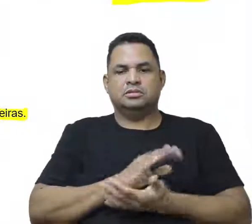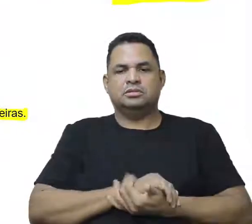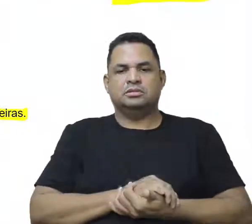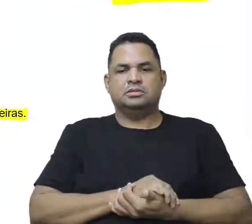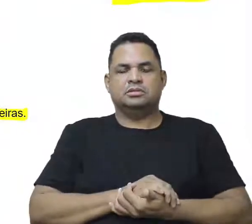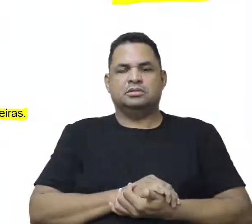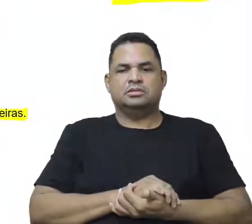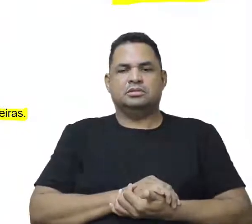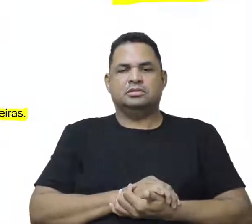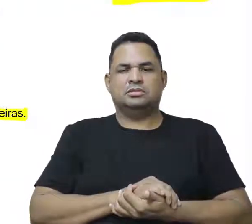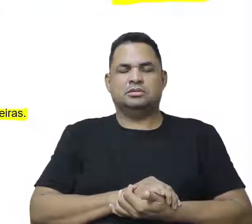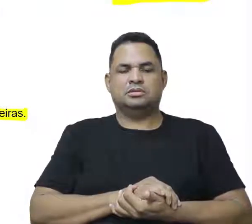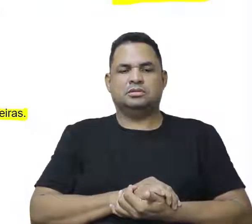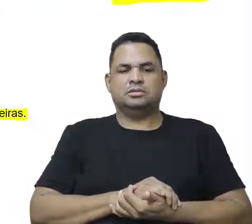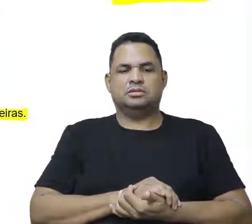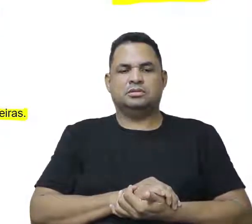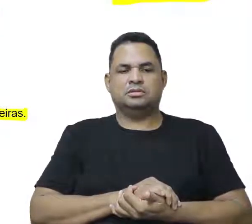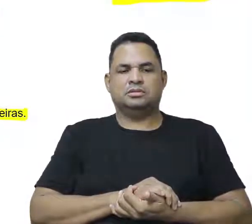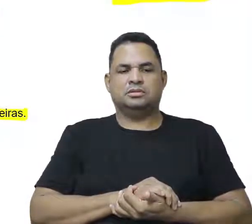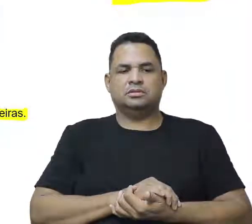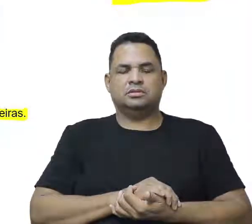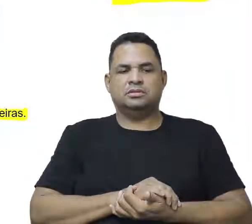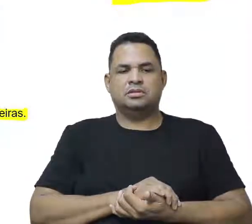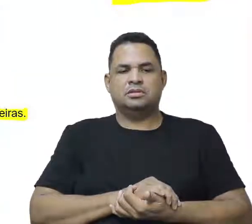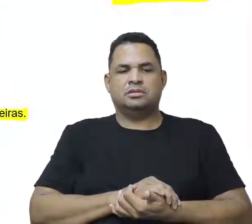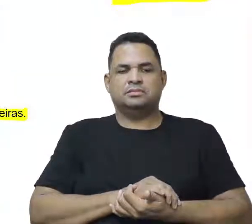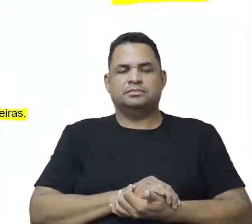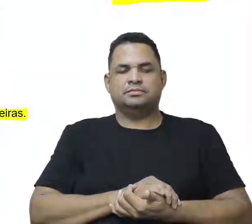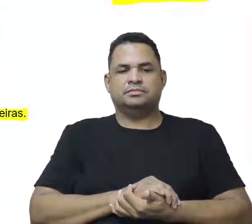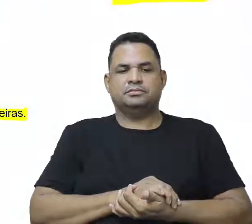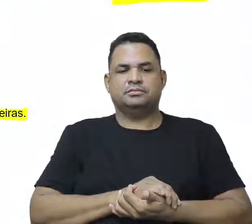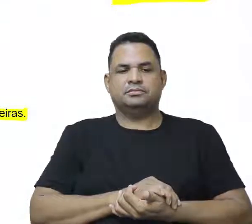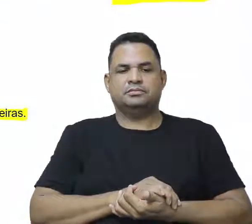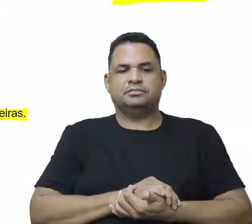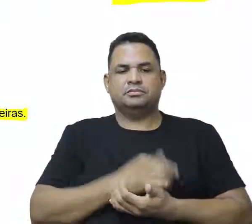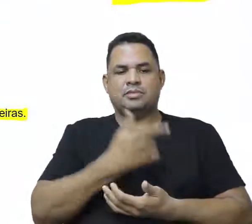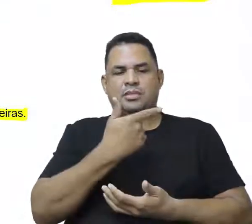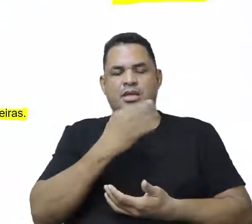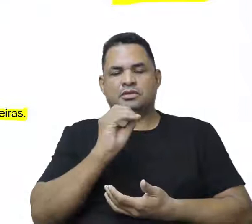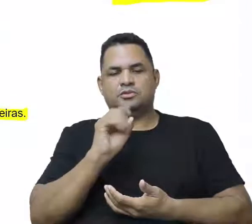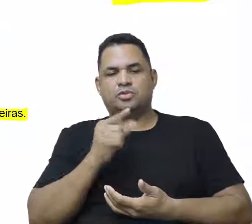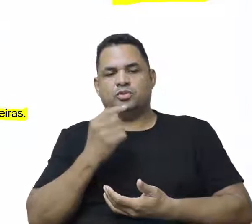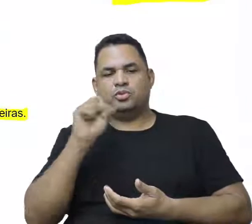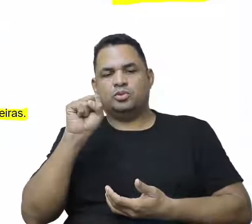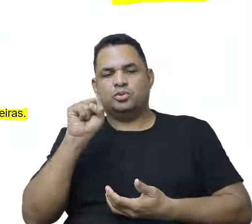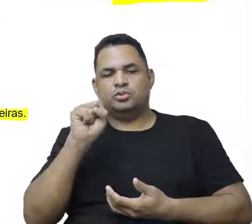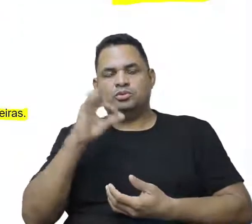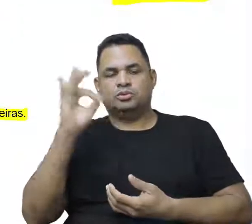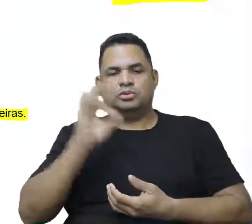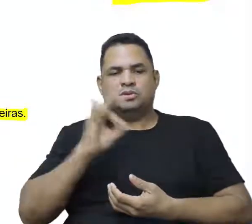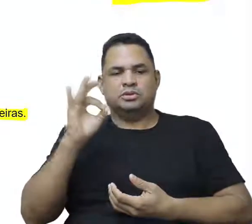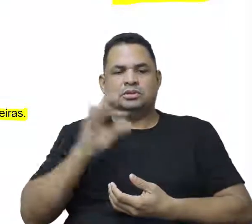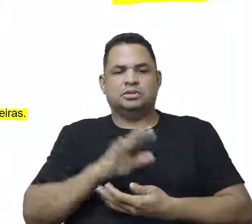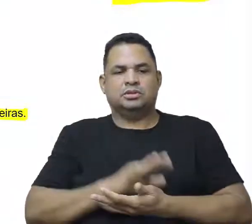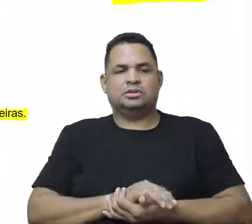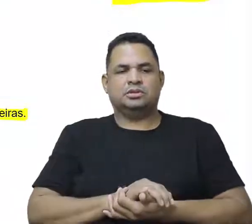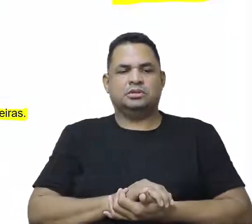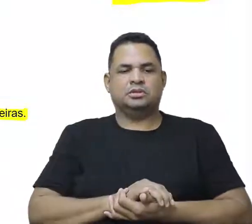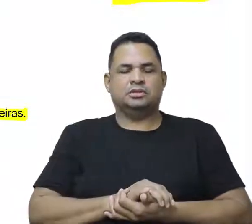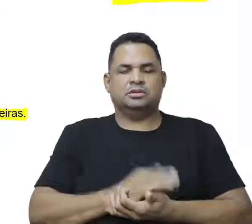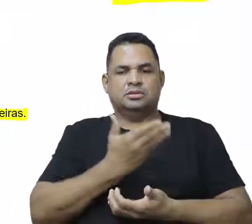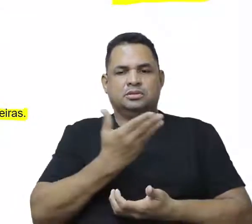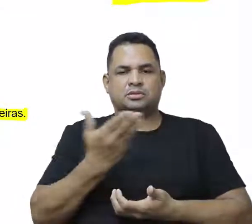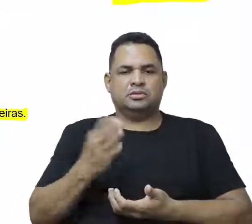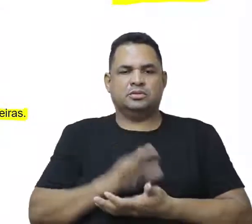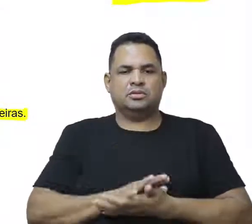amarelinho, exato, com aptidão física e ginástica laboral, com 10,8% de porcentagem. Exato. Em